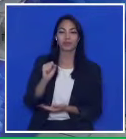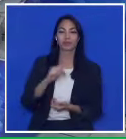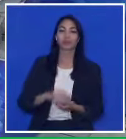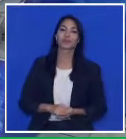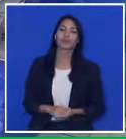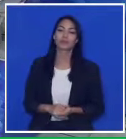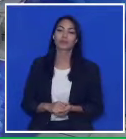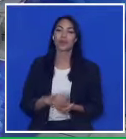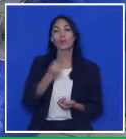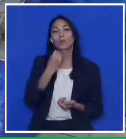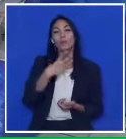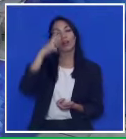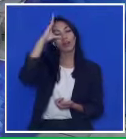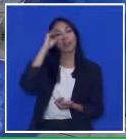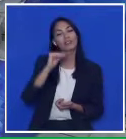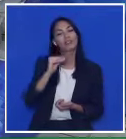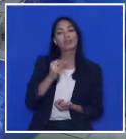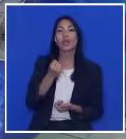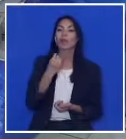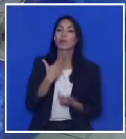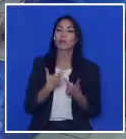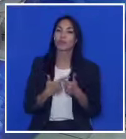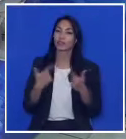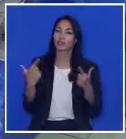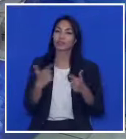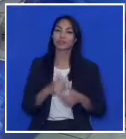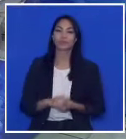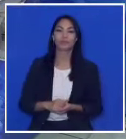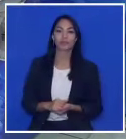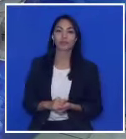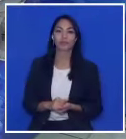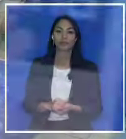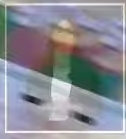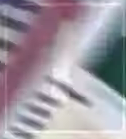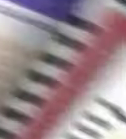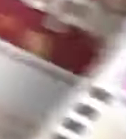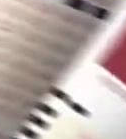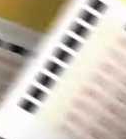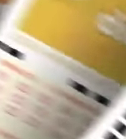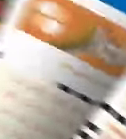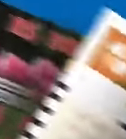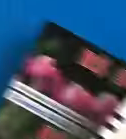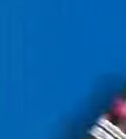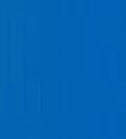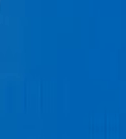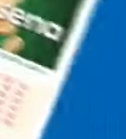Sena. Eu vou ficando por aqui. Uma boa noite e boa sorte. Música.